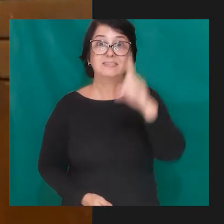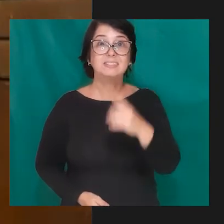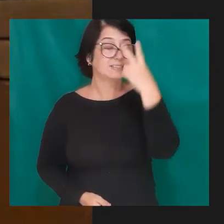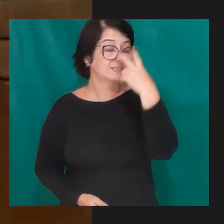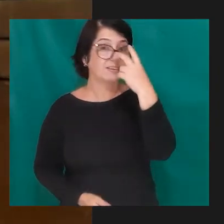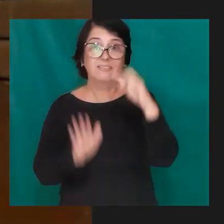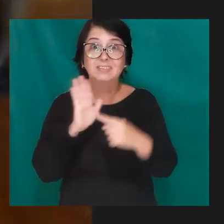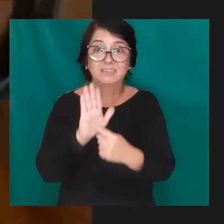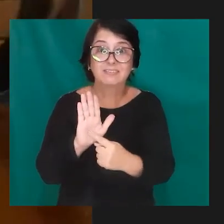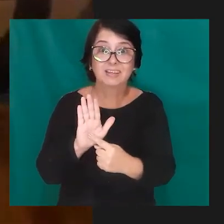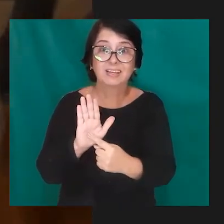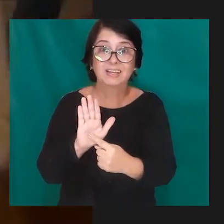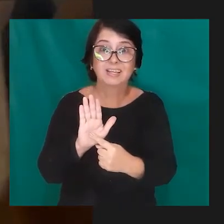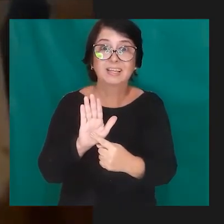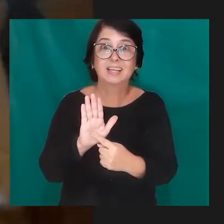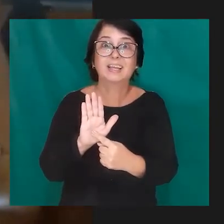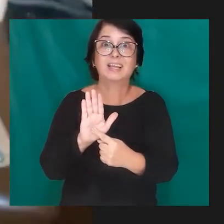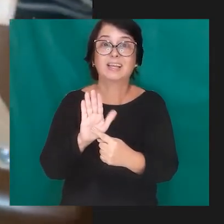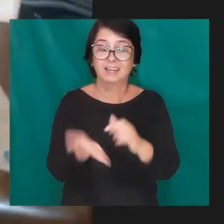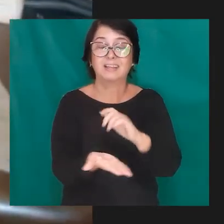para ver aqui assim, ó. Ele tem um braille.